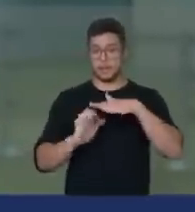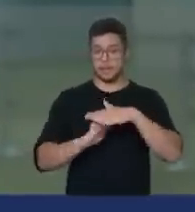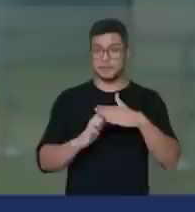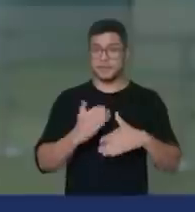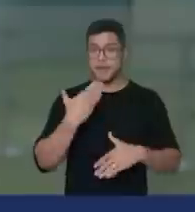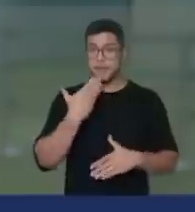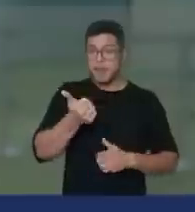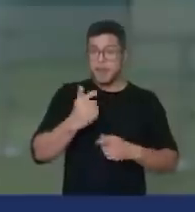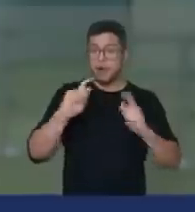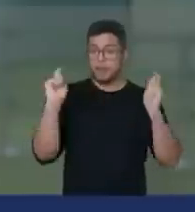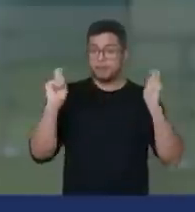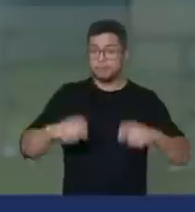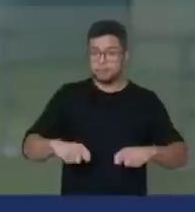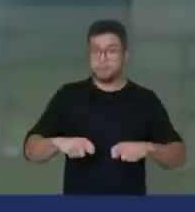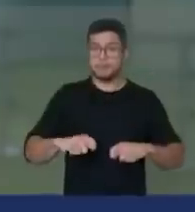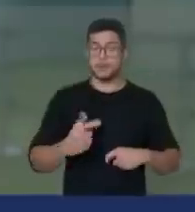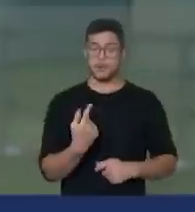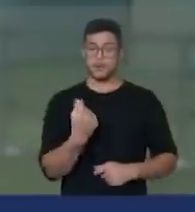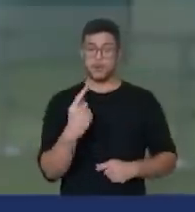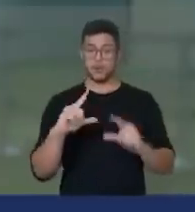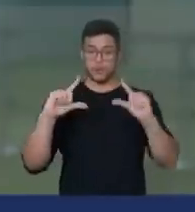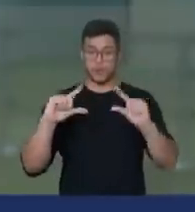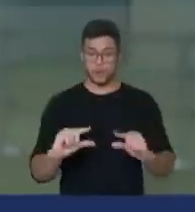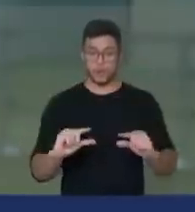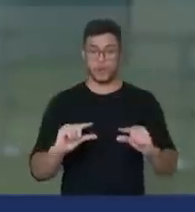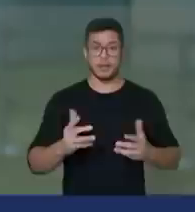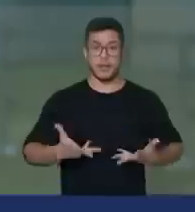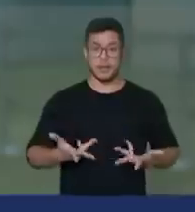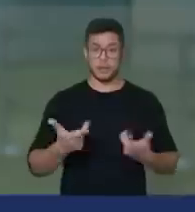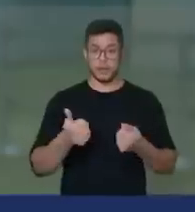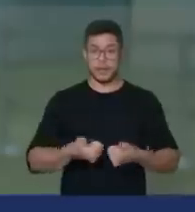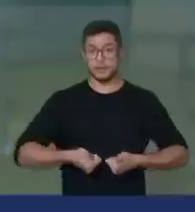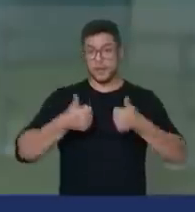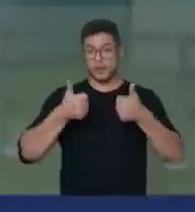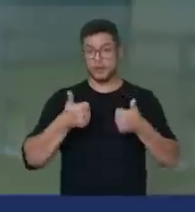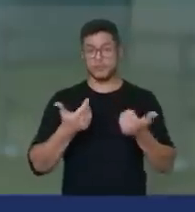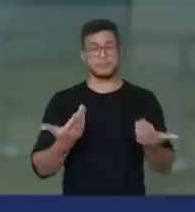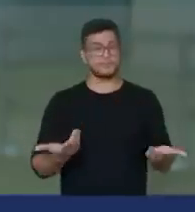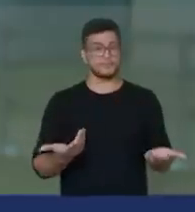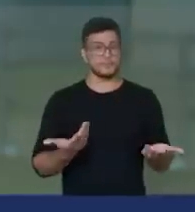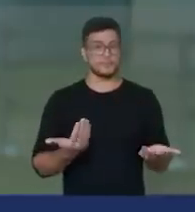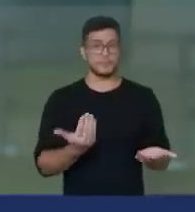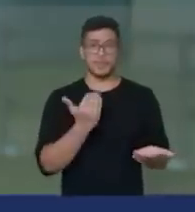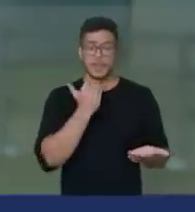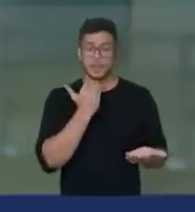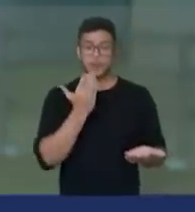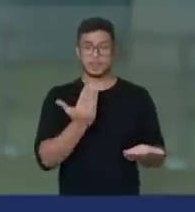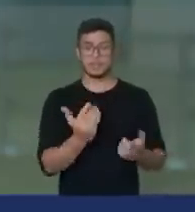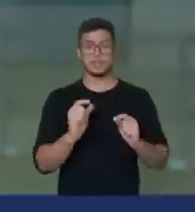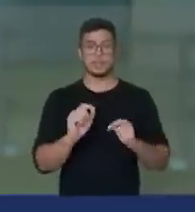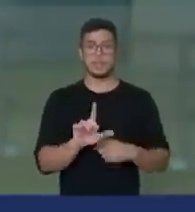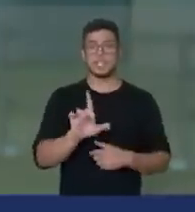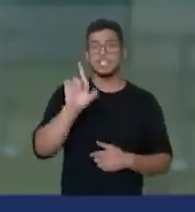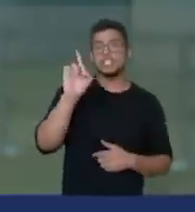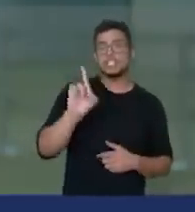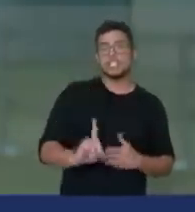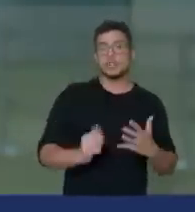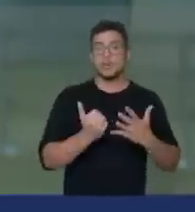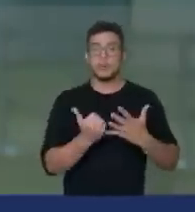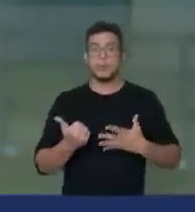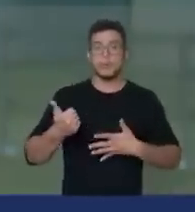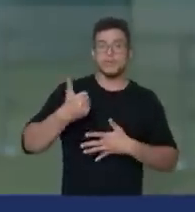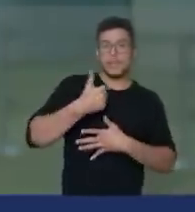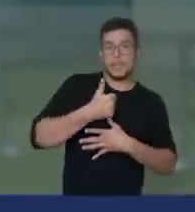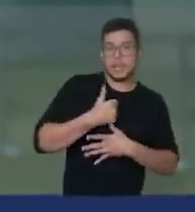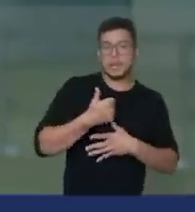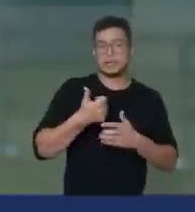preço e a melhor qualidade para você, usuário do serviço público, para você, pagador de imposto. Não faz o menor sentido dar direito de preferência, que é uma figura prevista no nosso